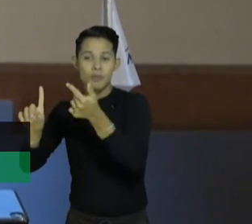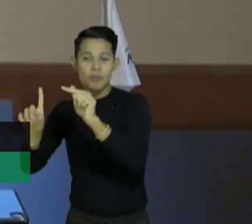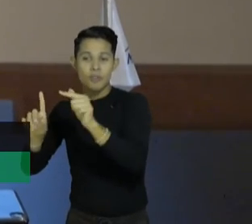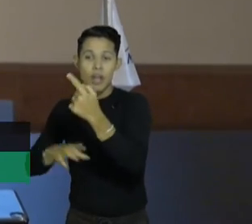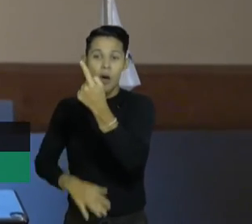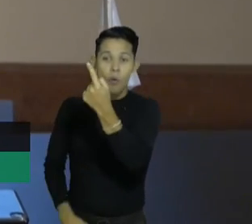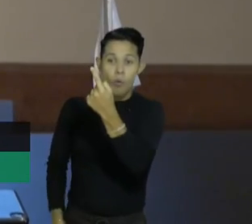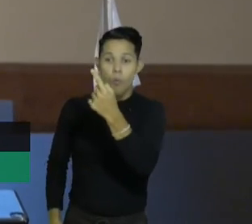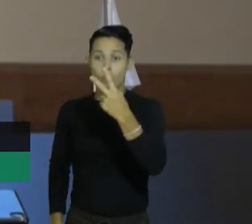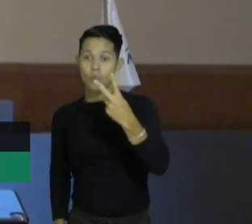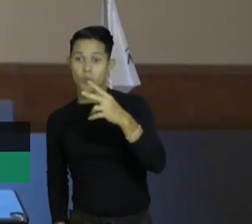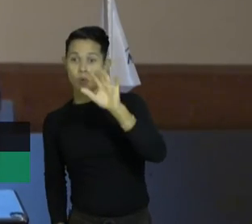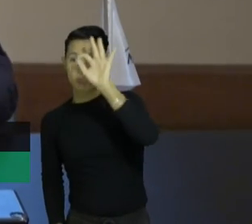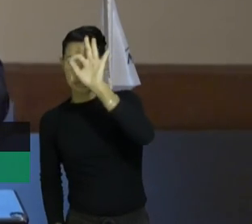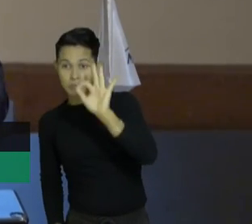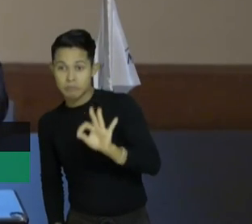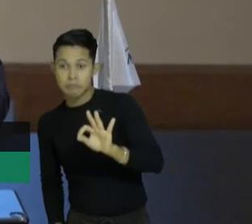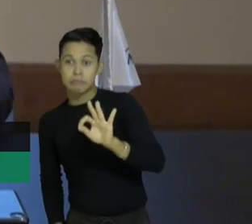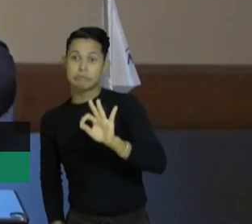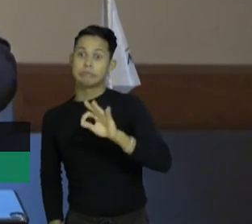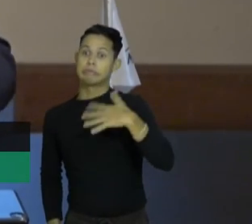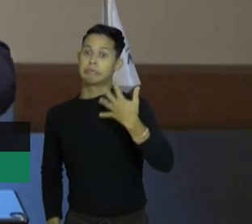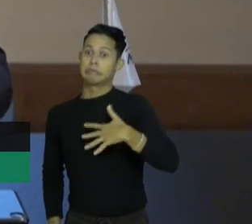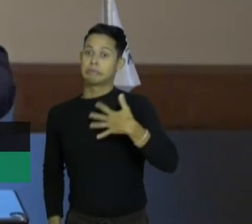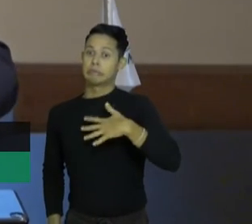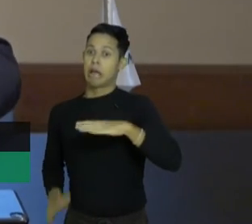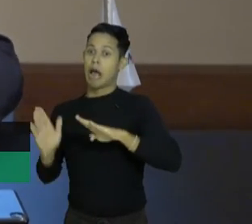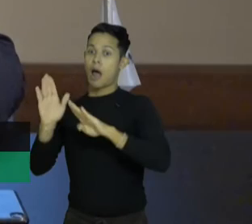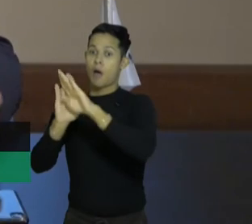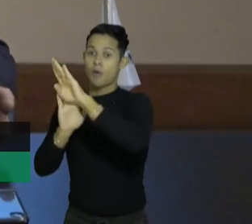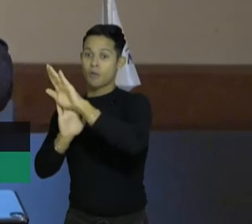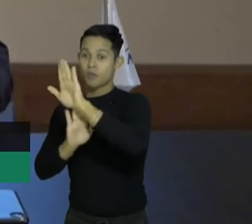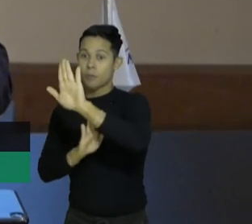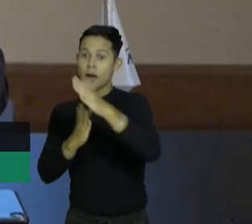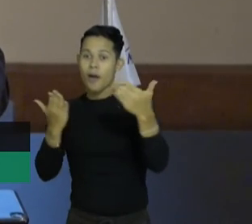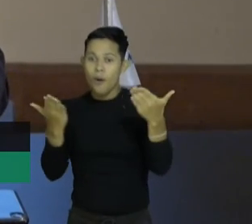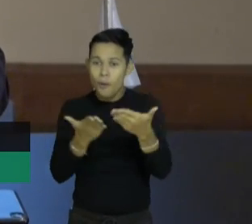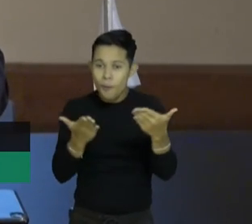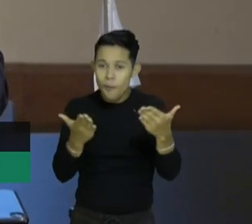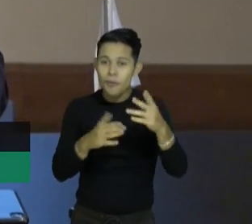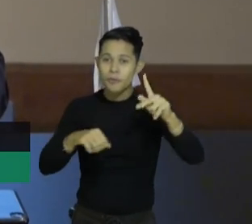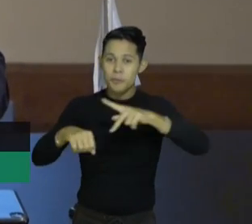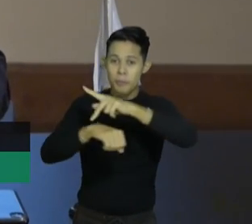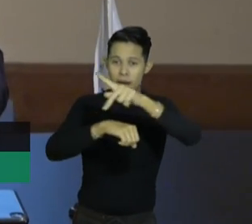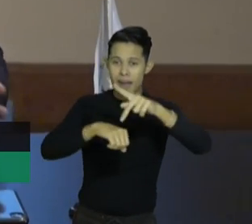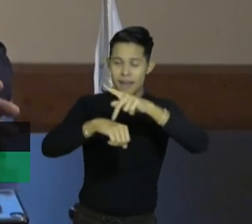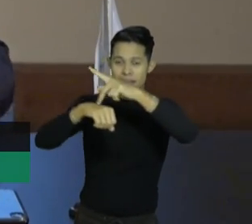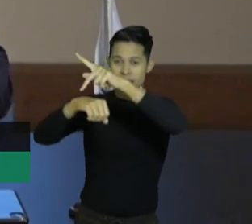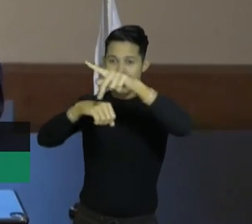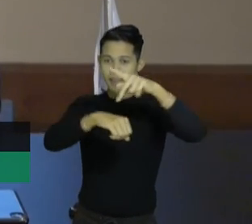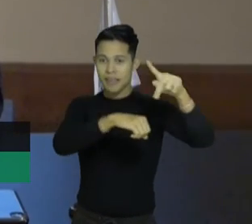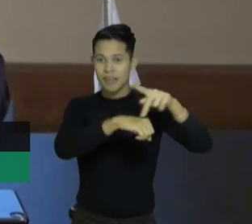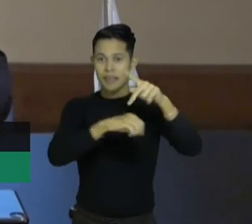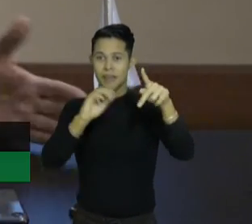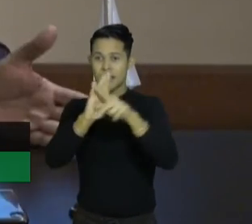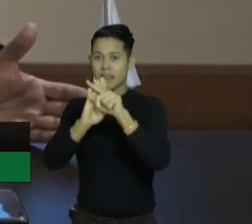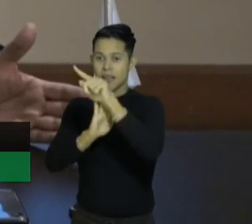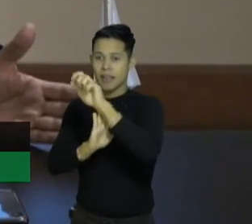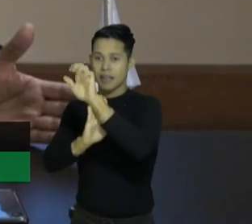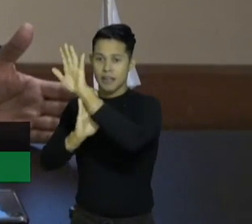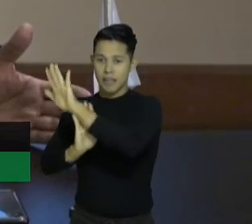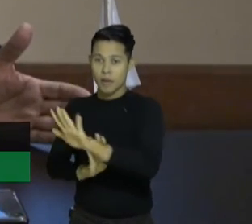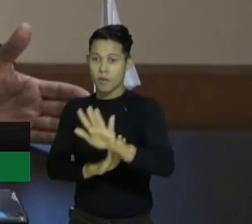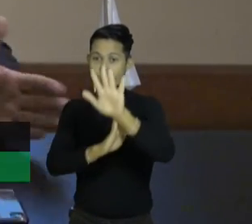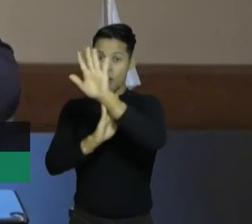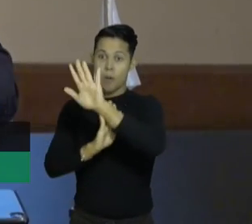extremamente elevado hoje a inflação nos países da União Europeia tá num nível mais elevado do que o